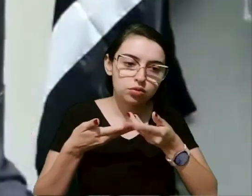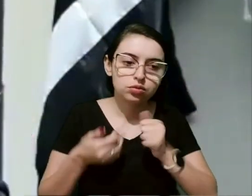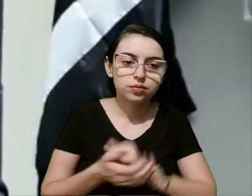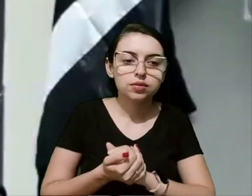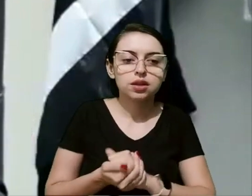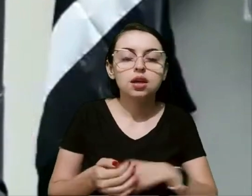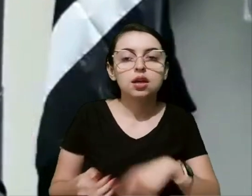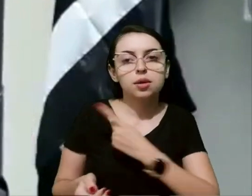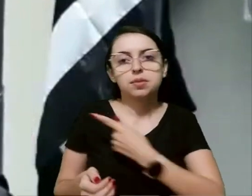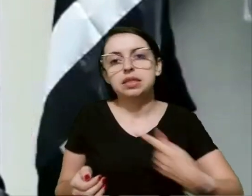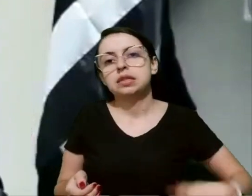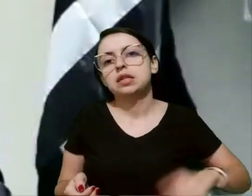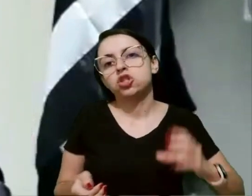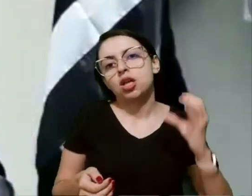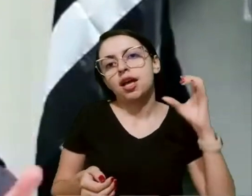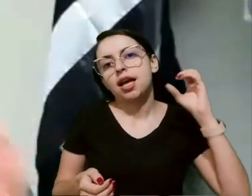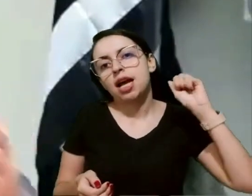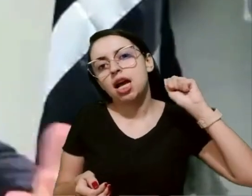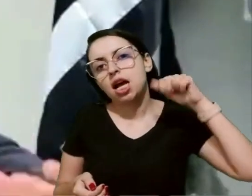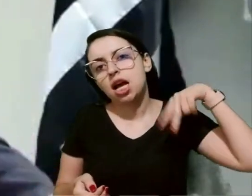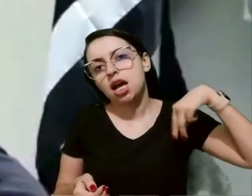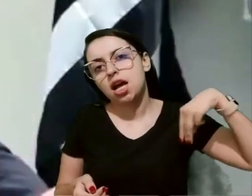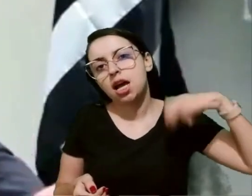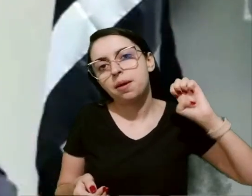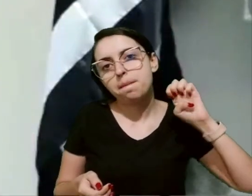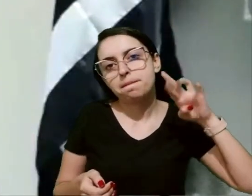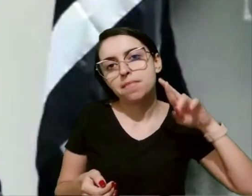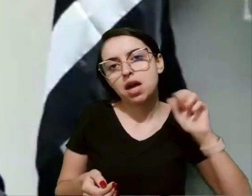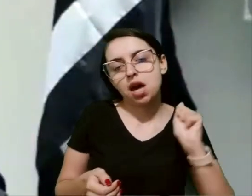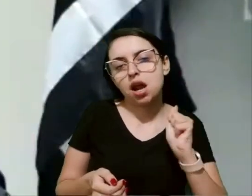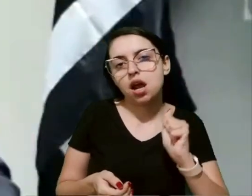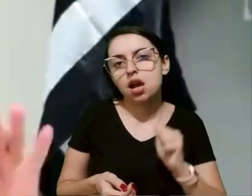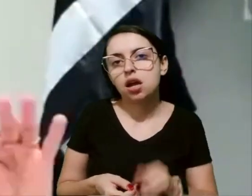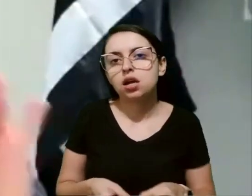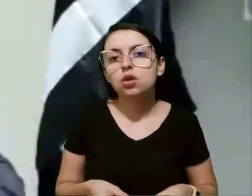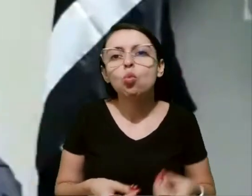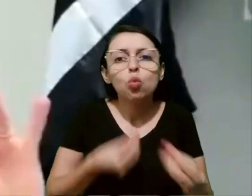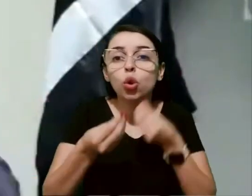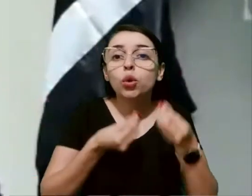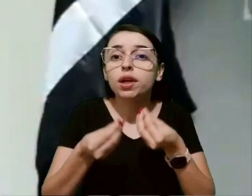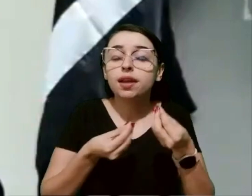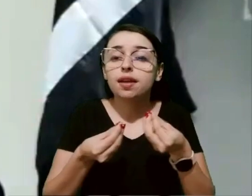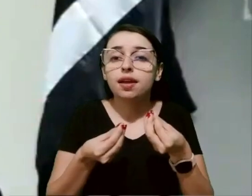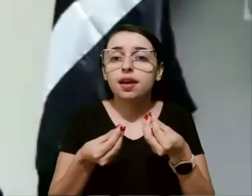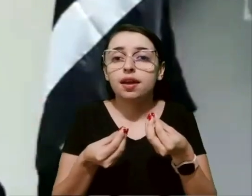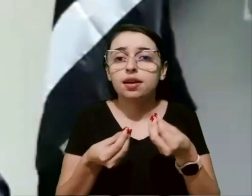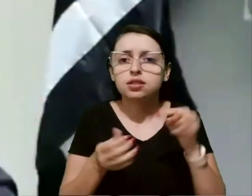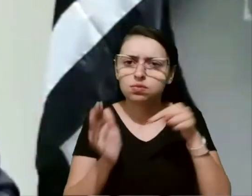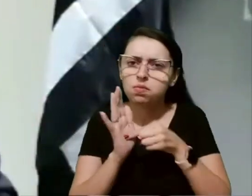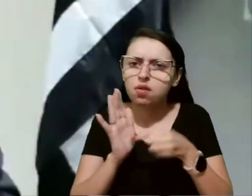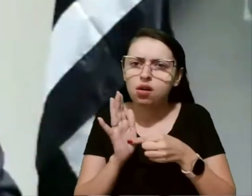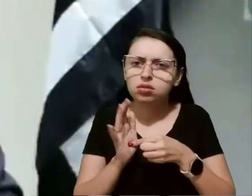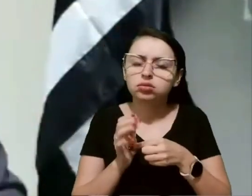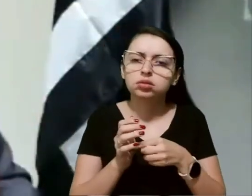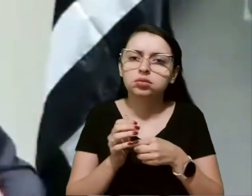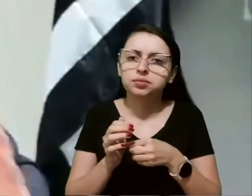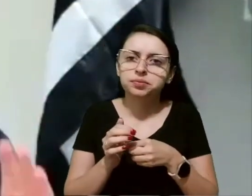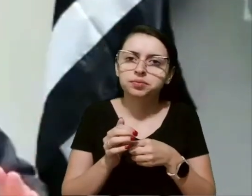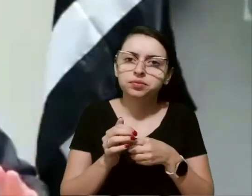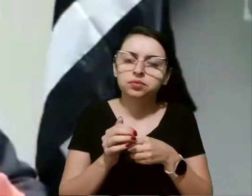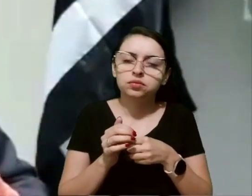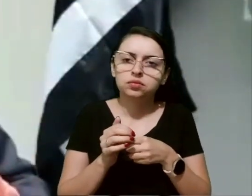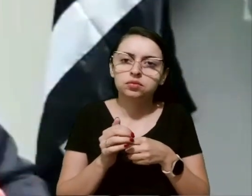para o presidente da Câmara. O que que é esse fenômeno, esse ponto específico? Isso é, vamos dizer